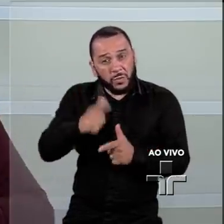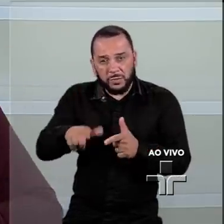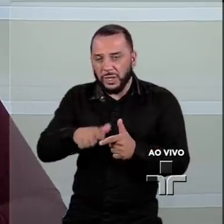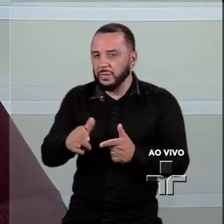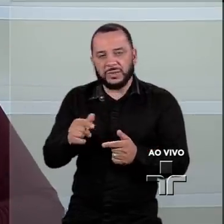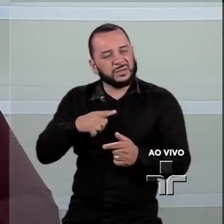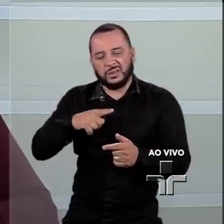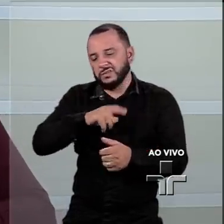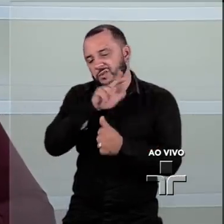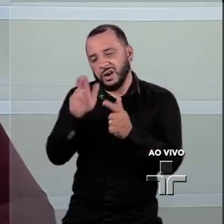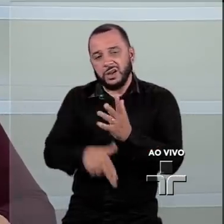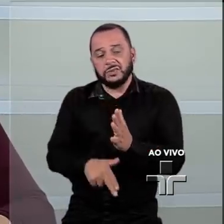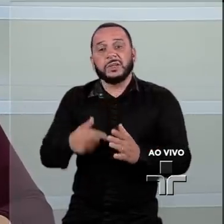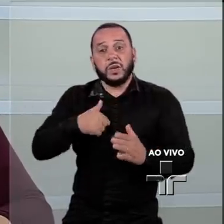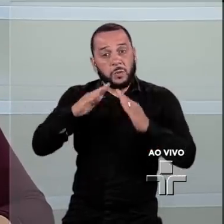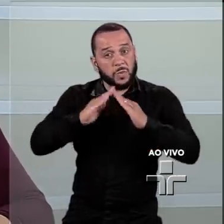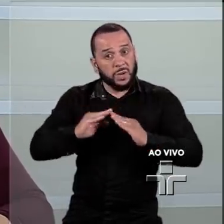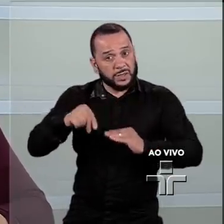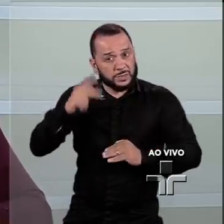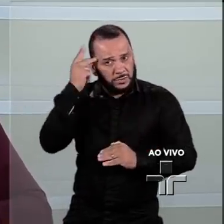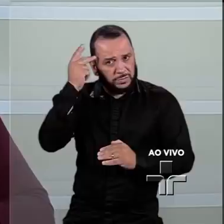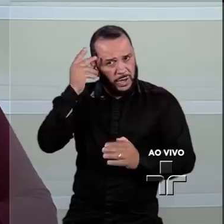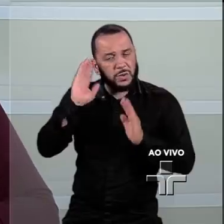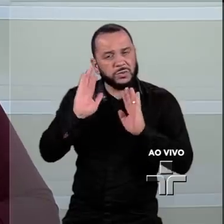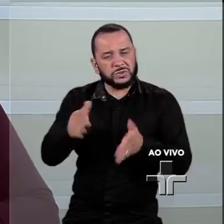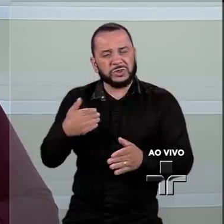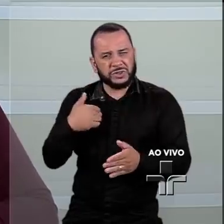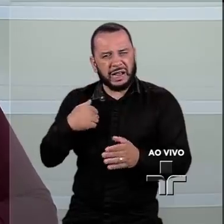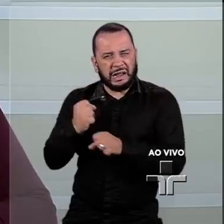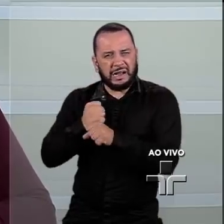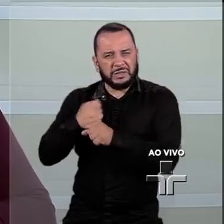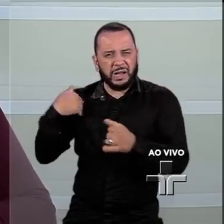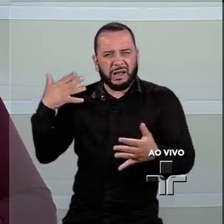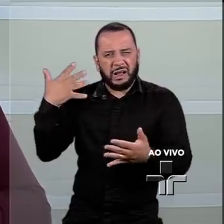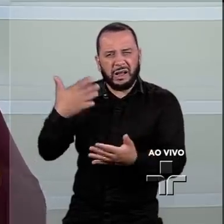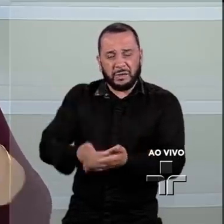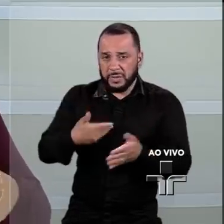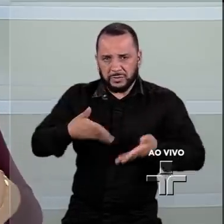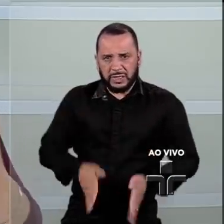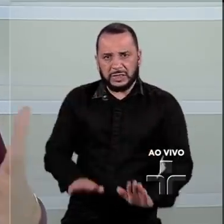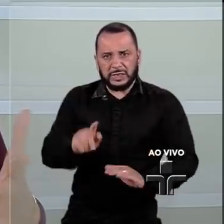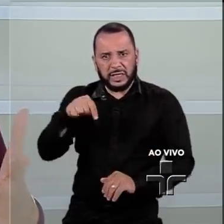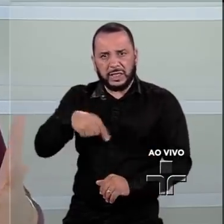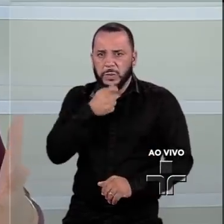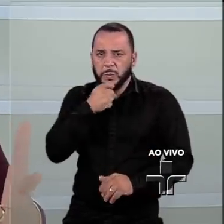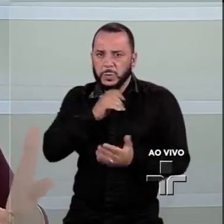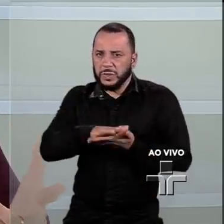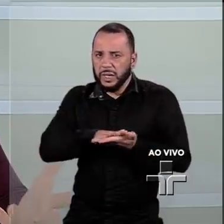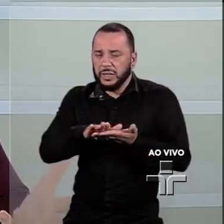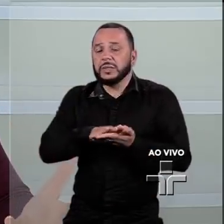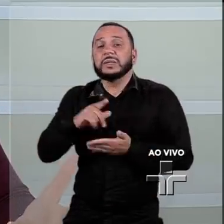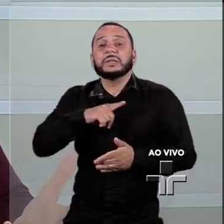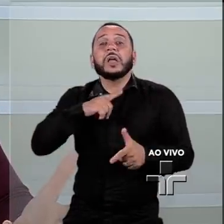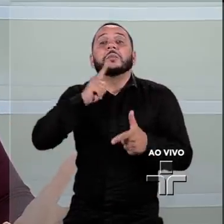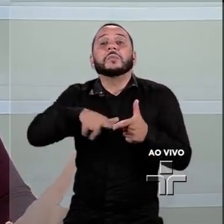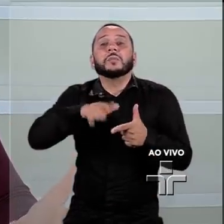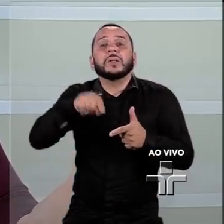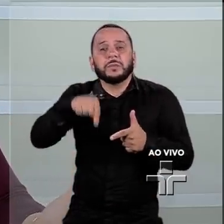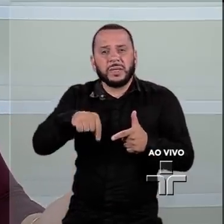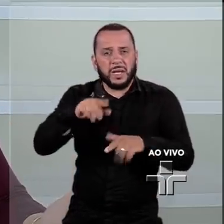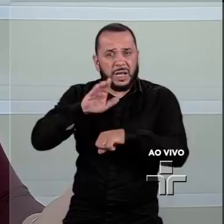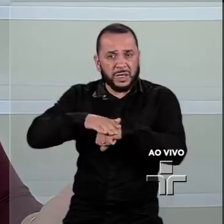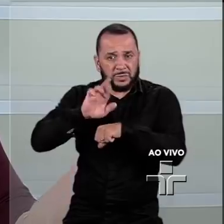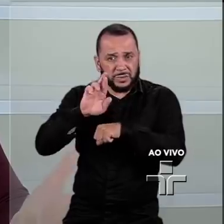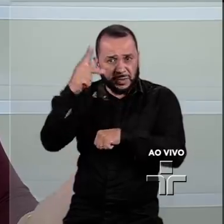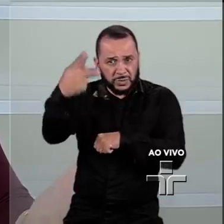apesar de morar aqui há muitos anos, já quase sou, e tem um problema que não é exatamente só de sua responsabilidade, que tem